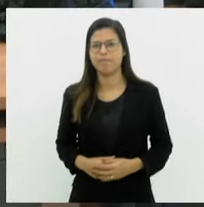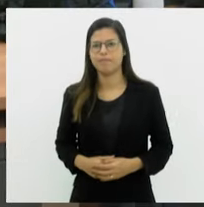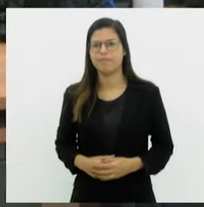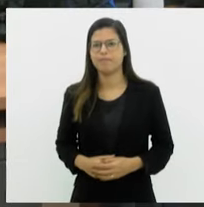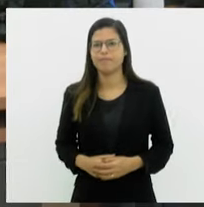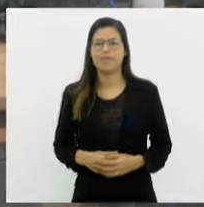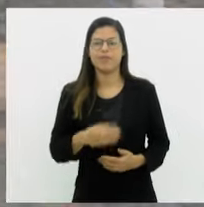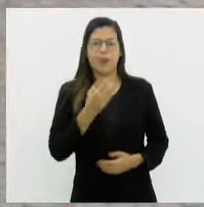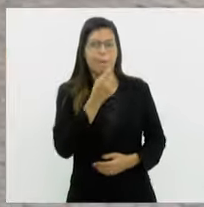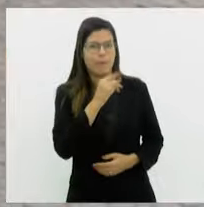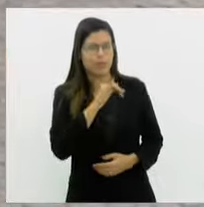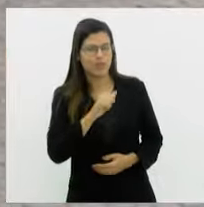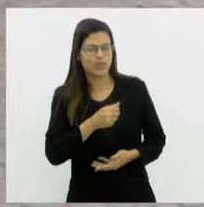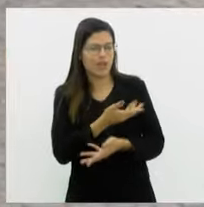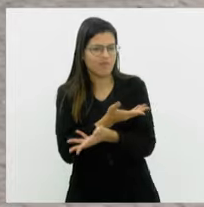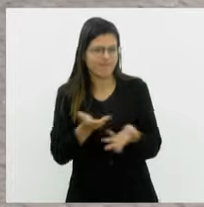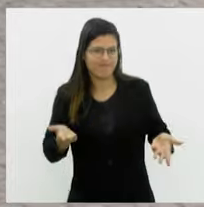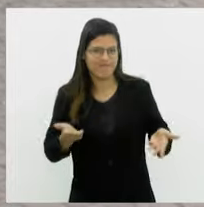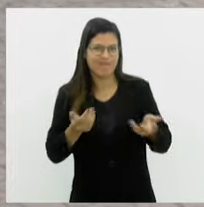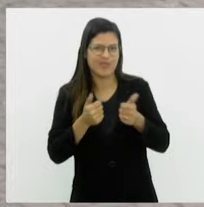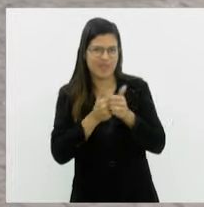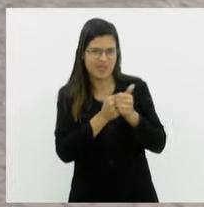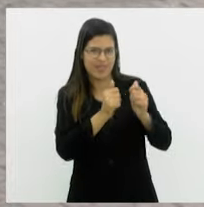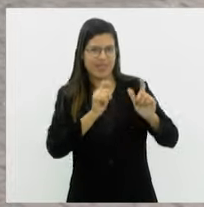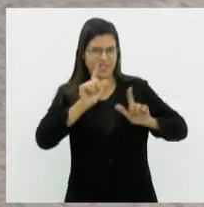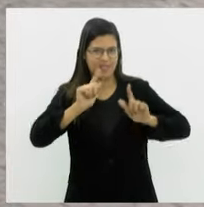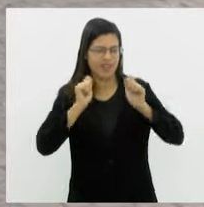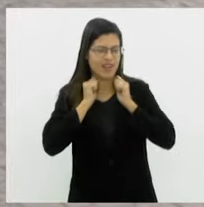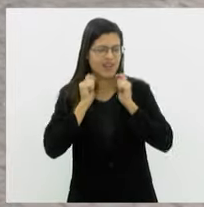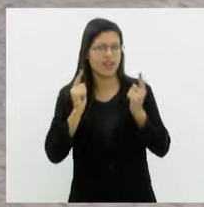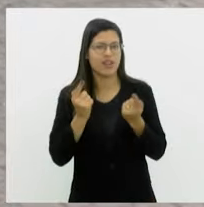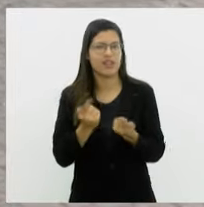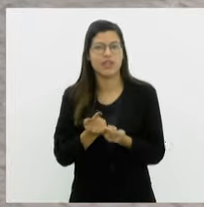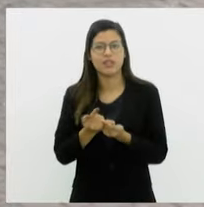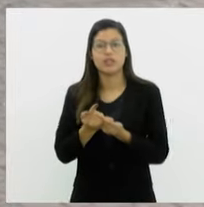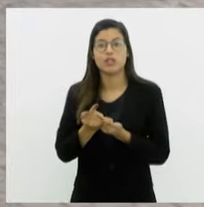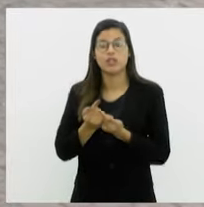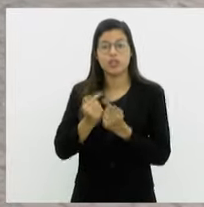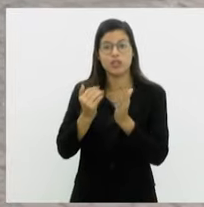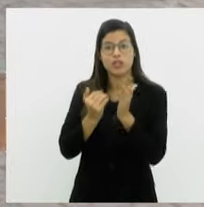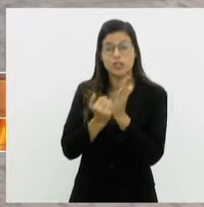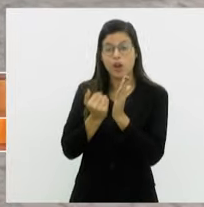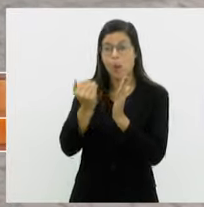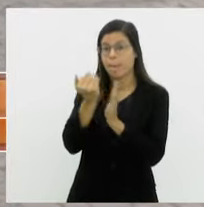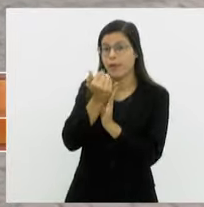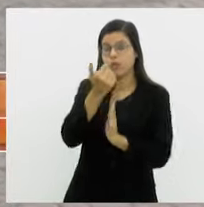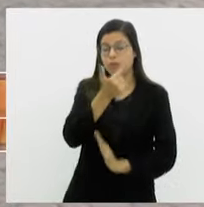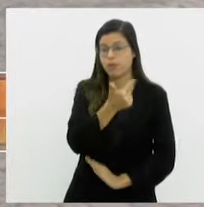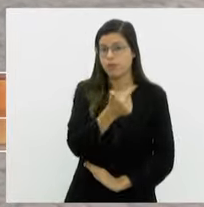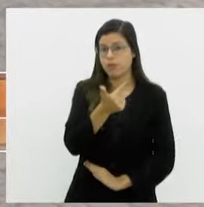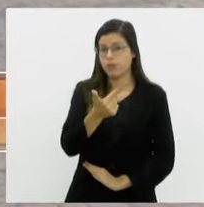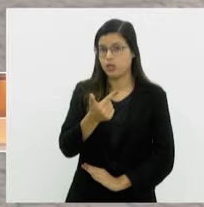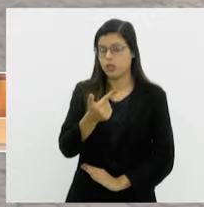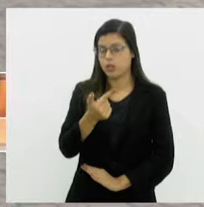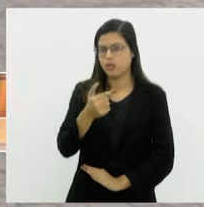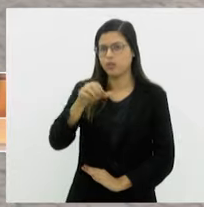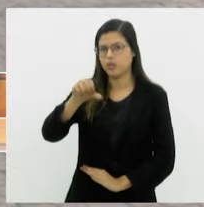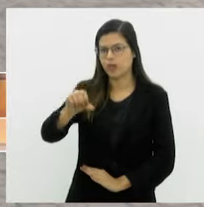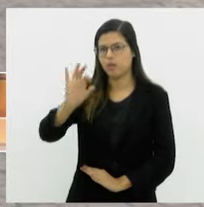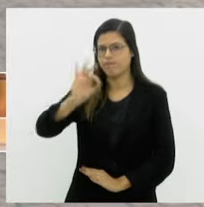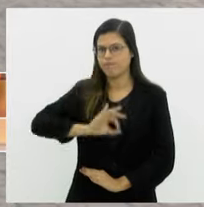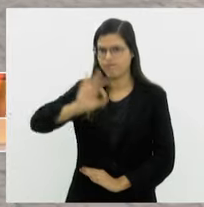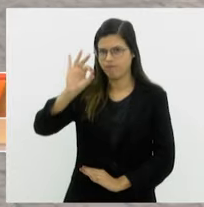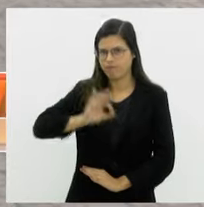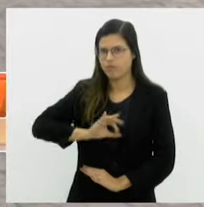Bom dia, Vicente. Bom dia a todos que acompanham a TV Alerj. Foi um aumento de 29% em relação ao mesmo período do ano